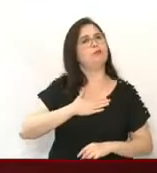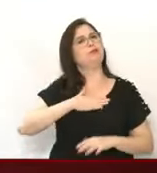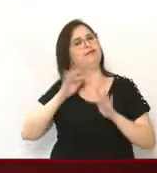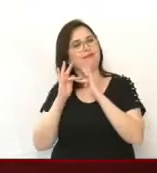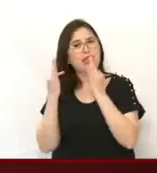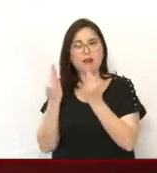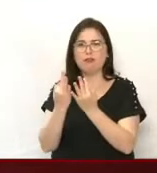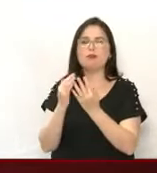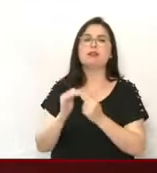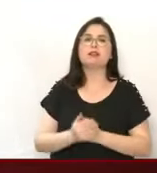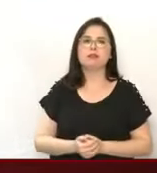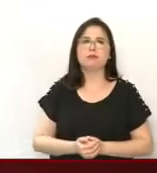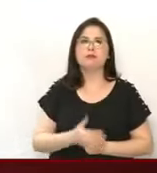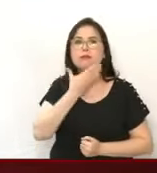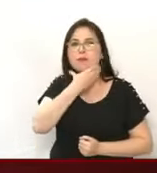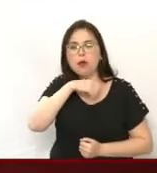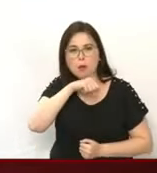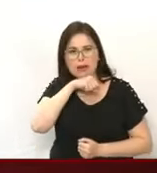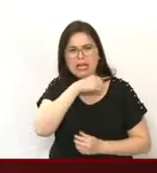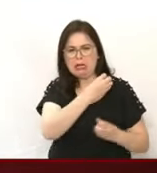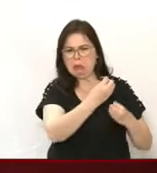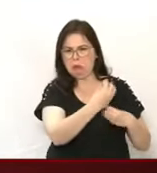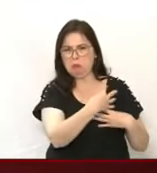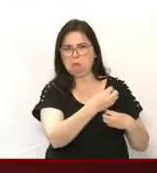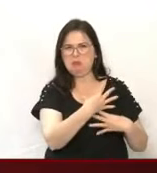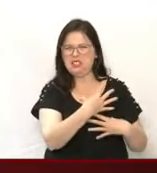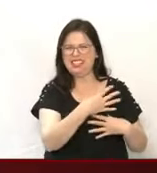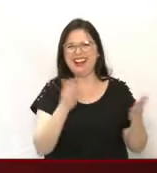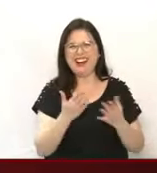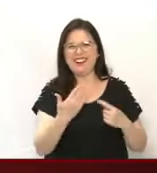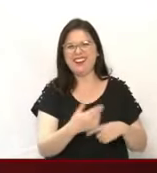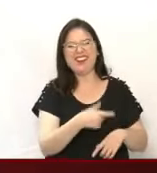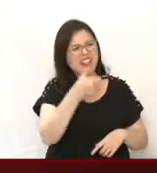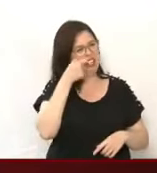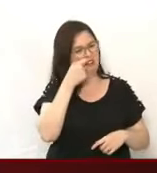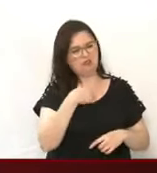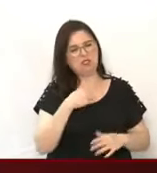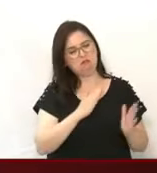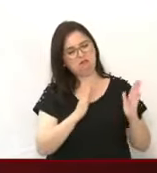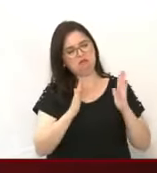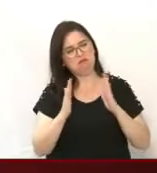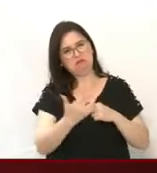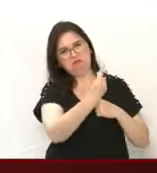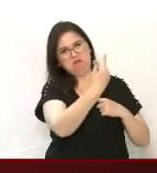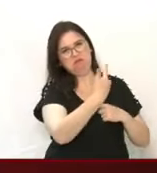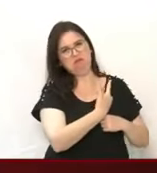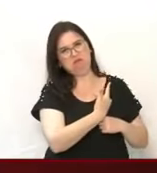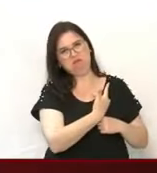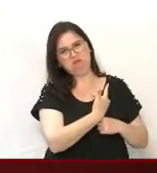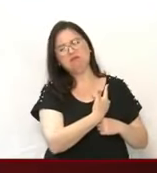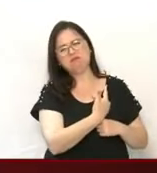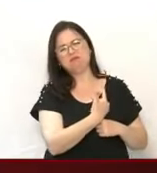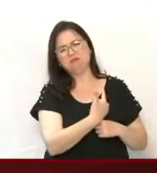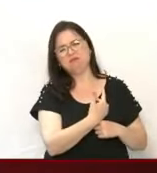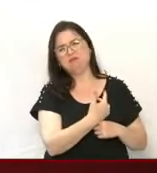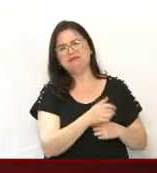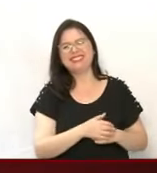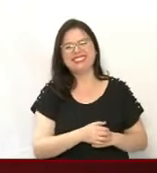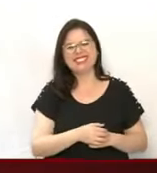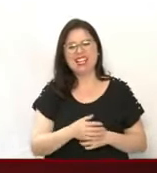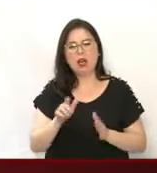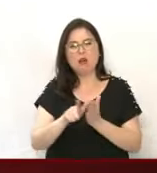ensinou, que deve estar me vendo agora todo orgulhoso, guarda todas as tribunas que sai minha foto, deve ter um arquivo